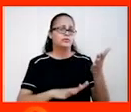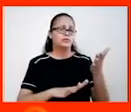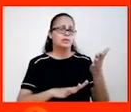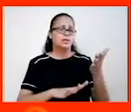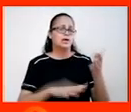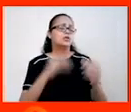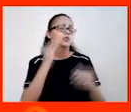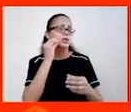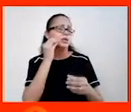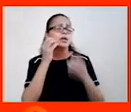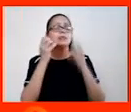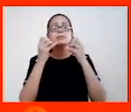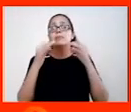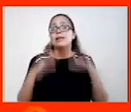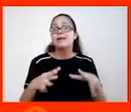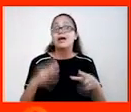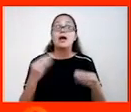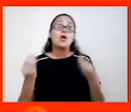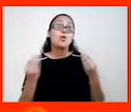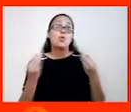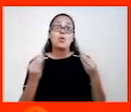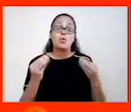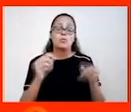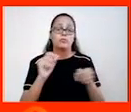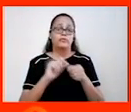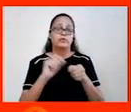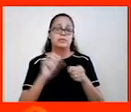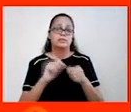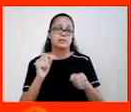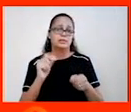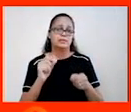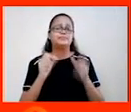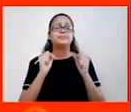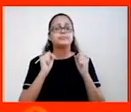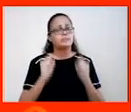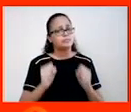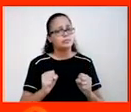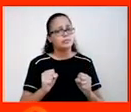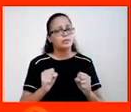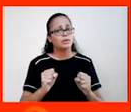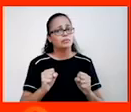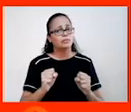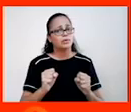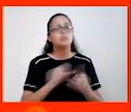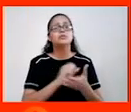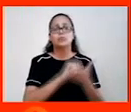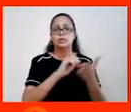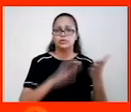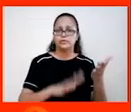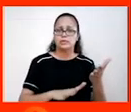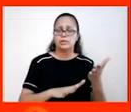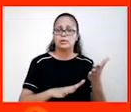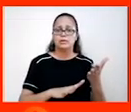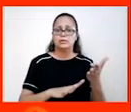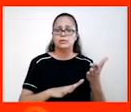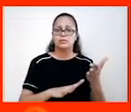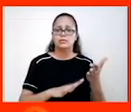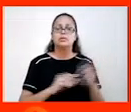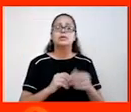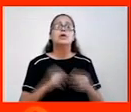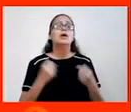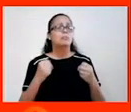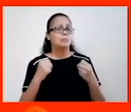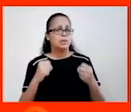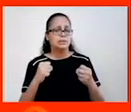atividade é tentar explicar para vocês como resolvê-la, não é dar a resposta. Pode ser que essa atividade seja cobrada como atividade